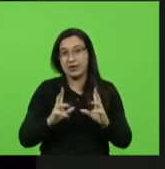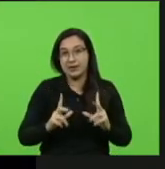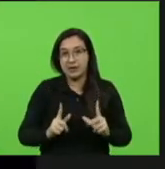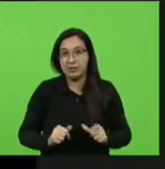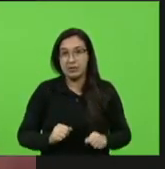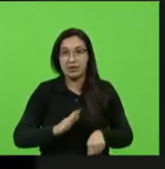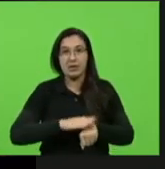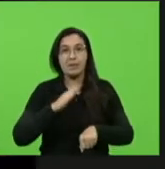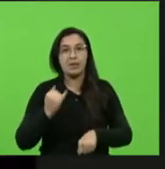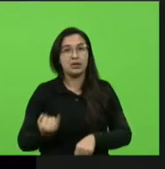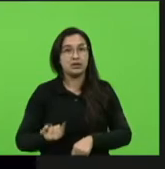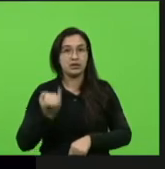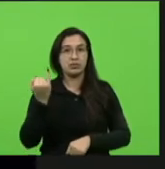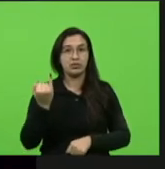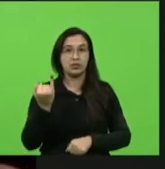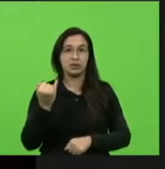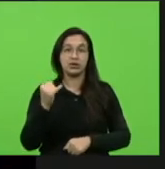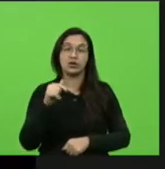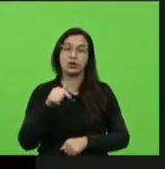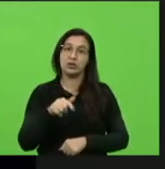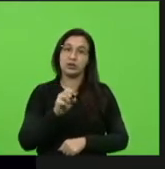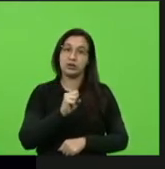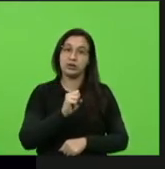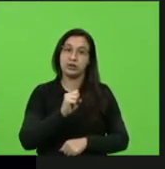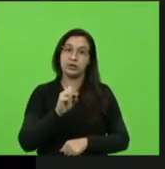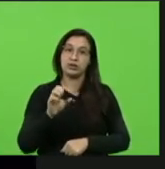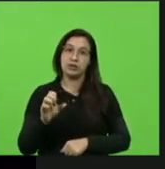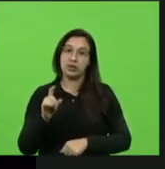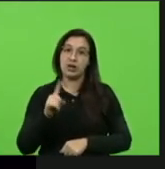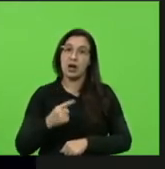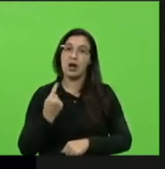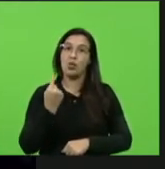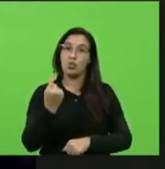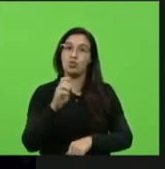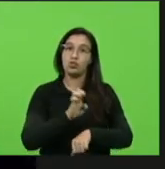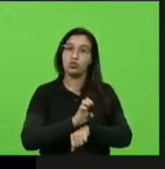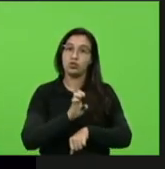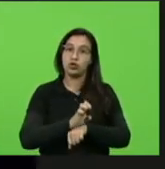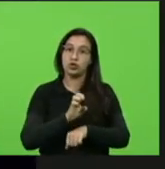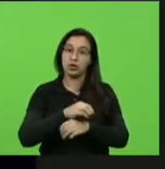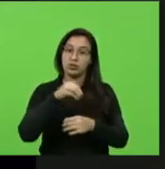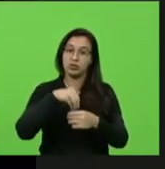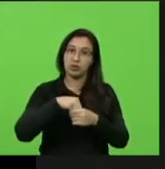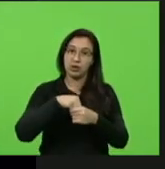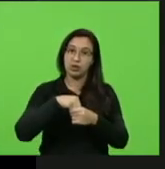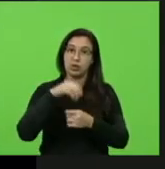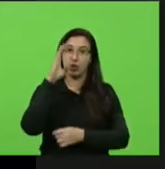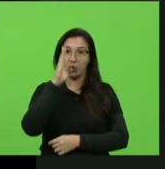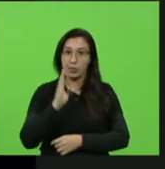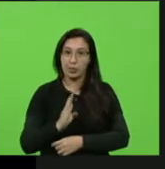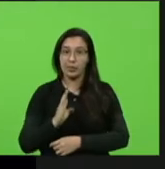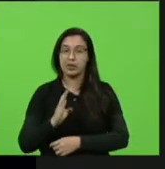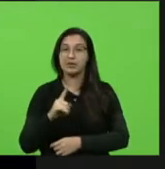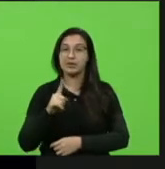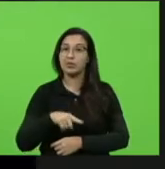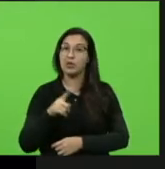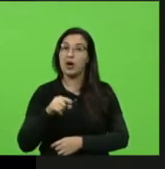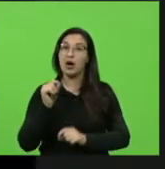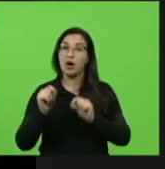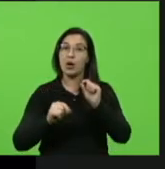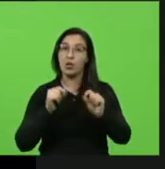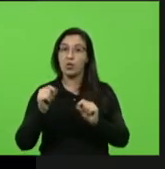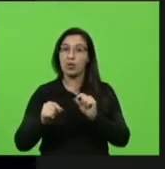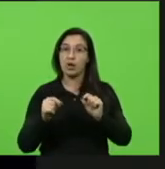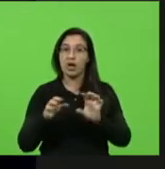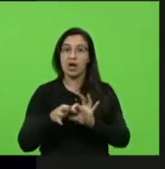importantes que Santa Catarina tem e é o único estado, por enquanto, dentro do Brasil. O status de estado